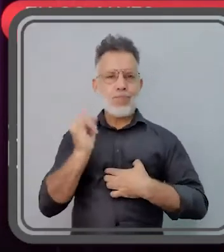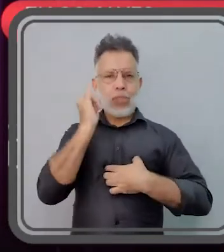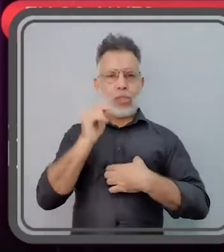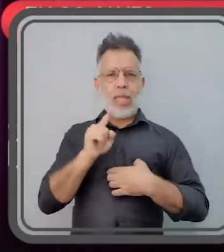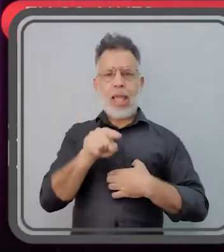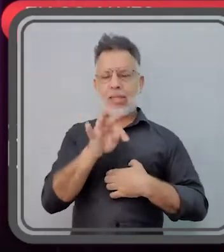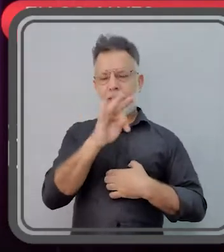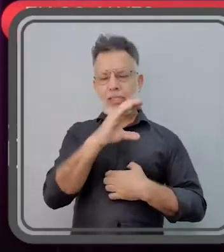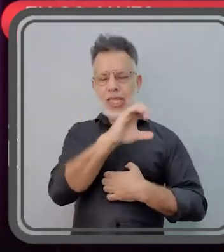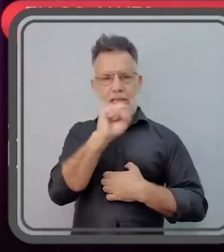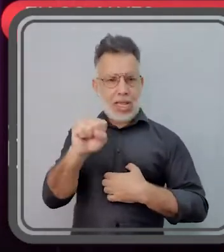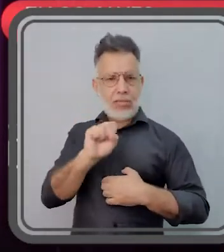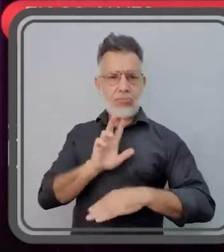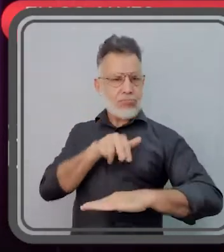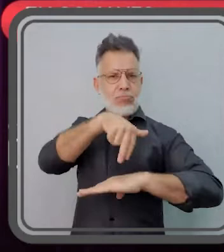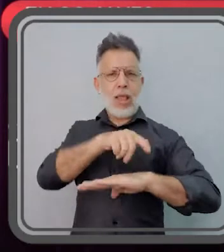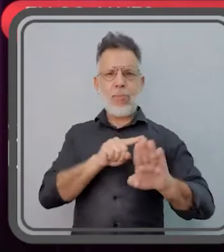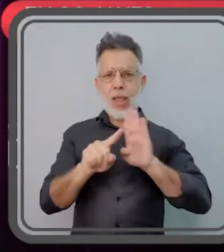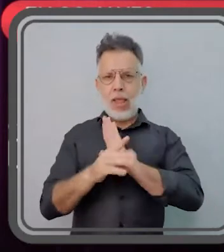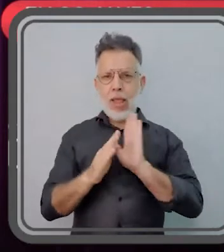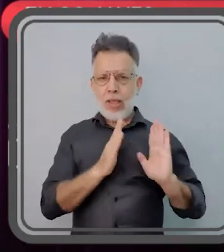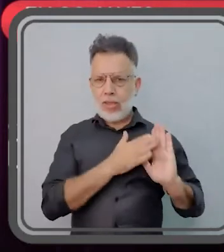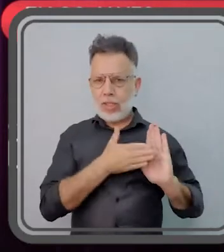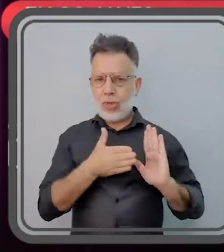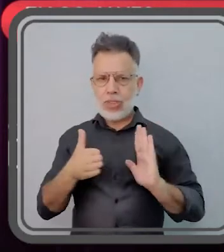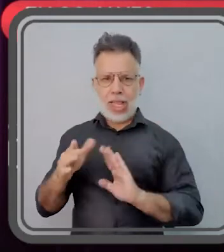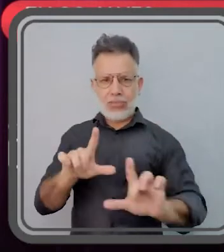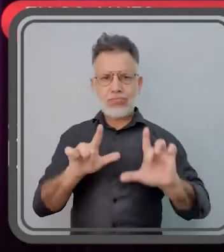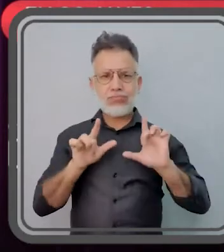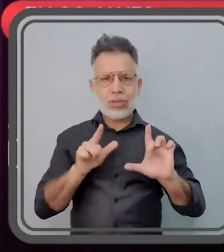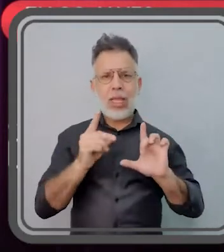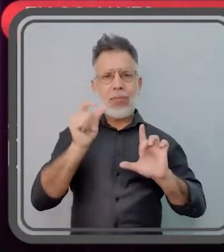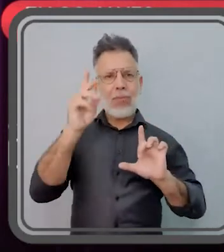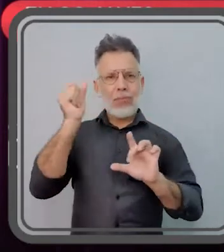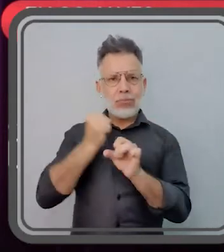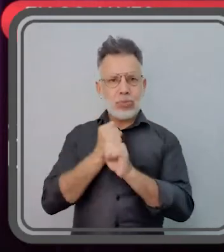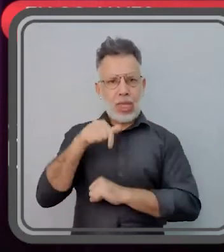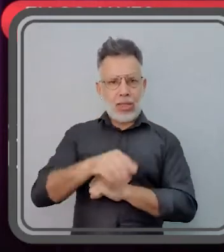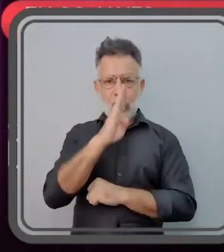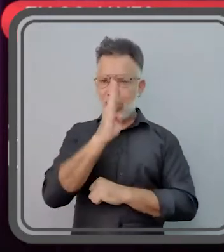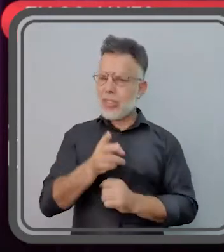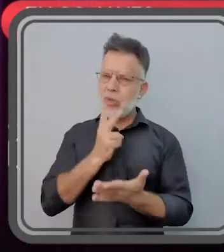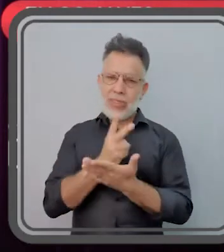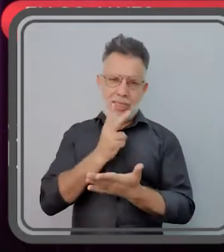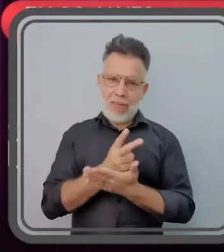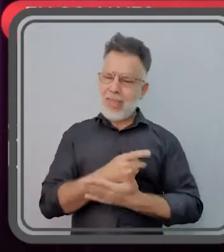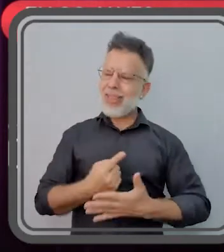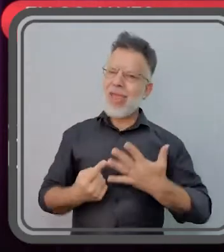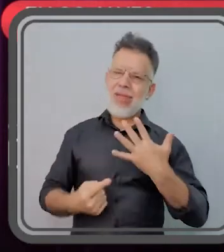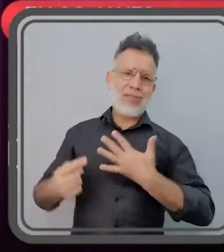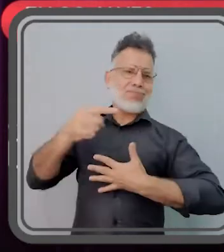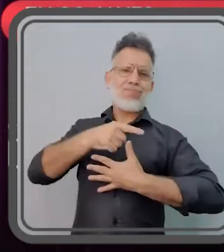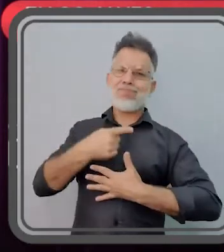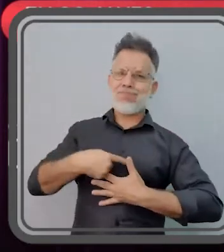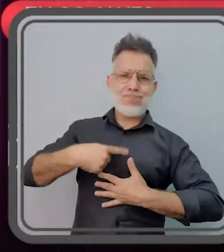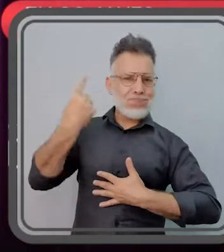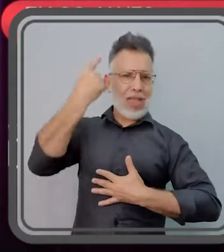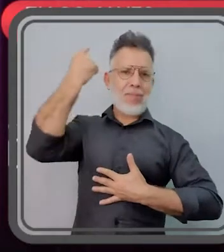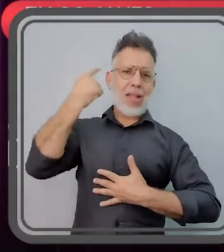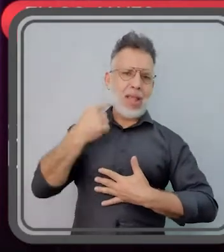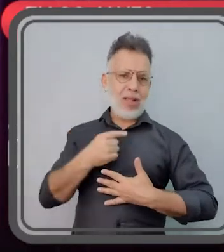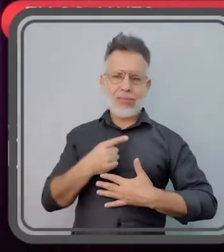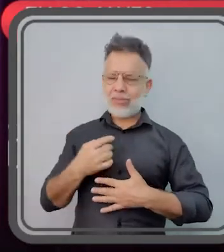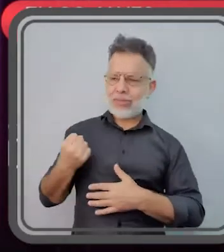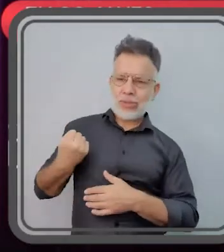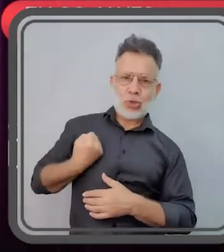Então, a TCS vem se destacando nesse processo de certificação já há muitos anos. Aqui no Brasil sempre teve entre os principais, as